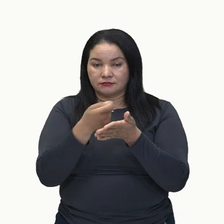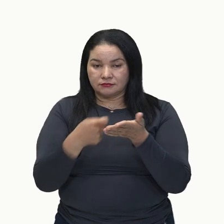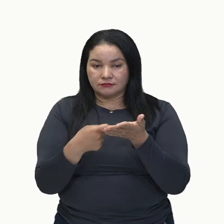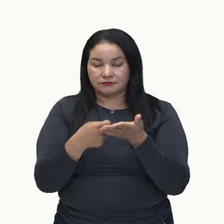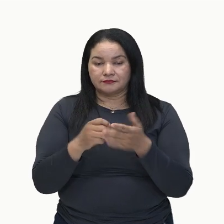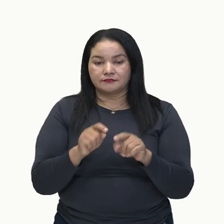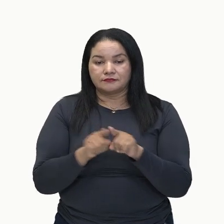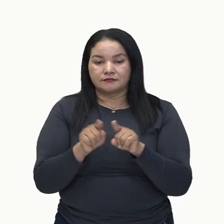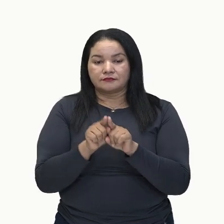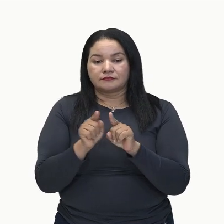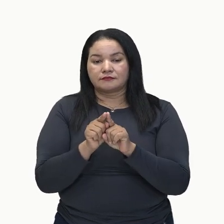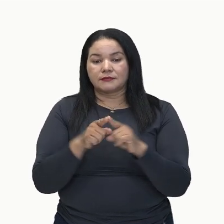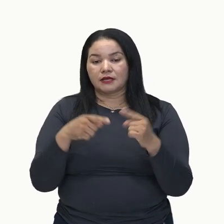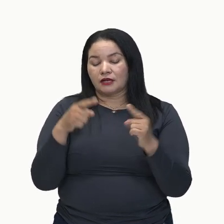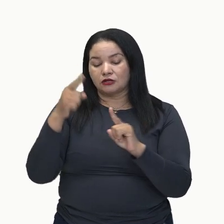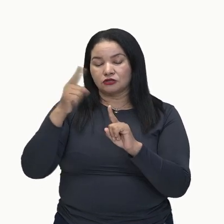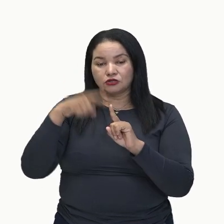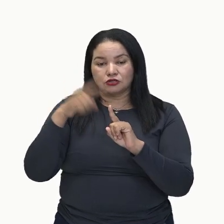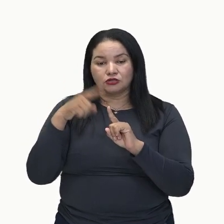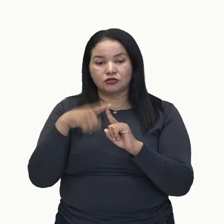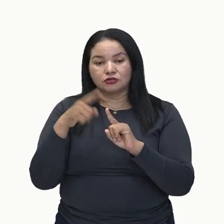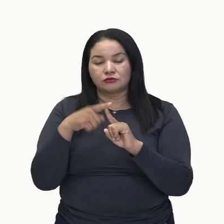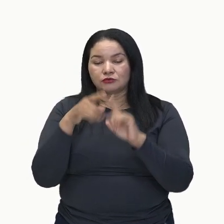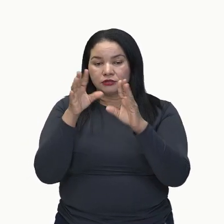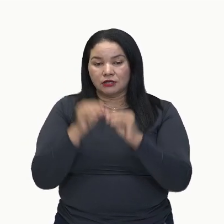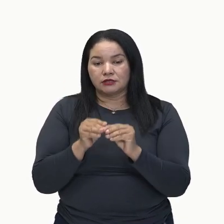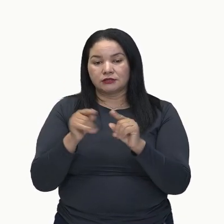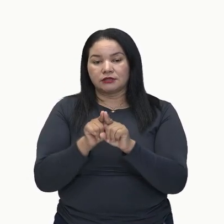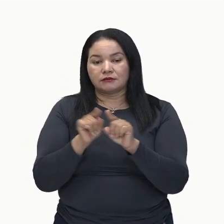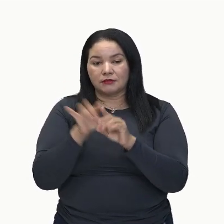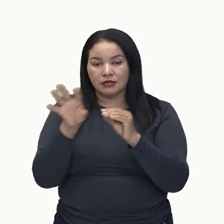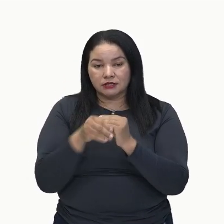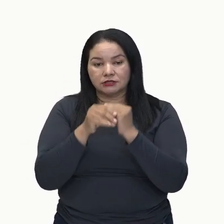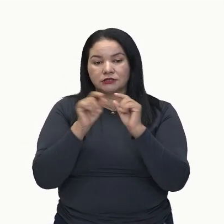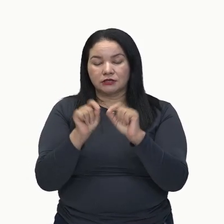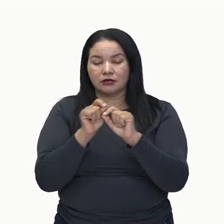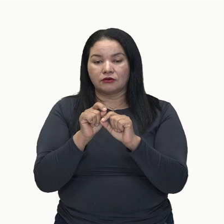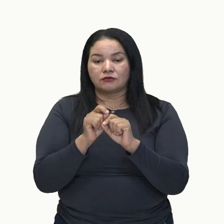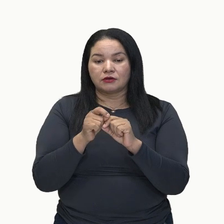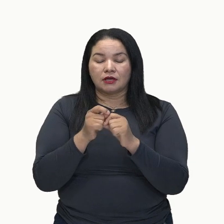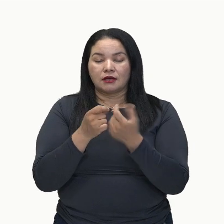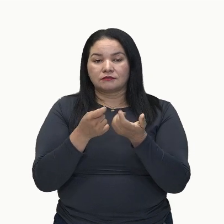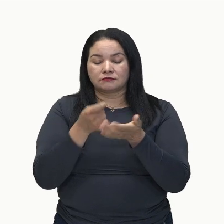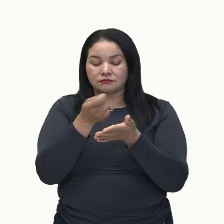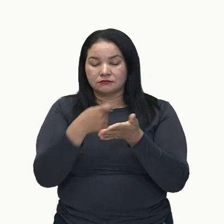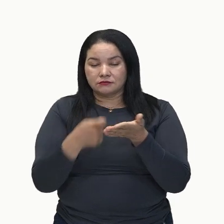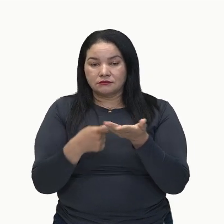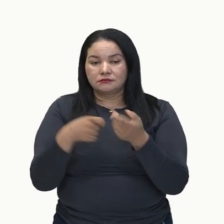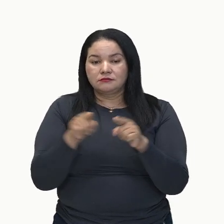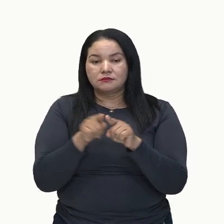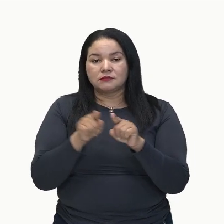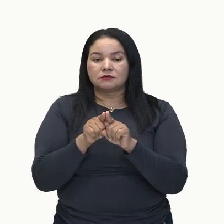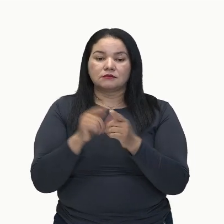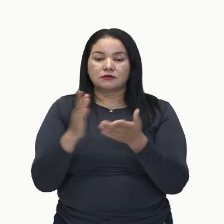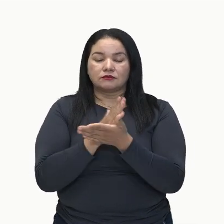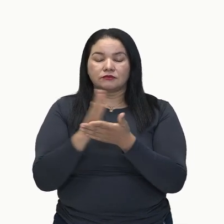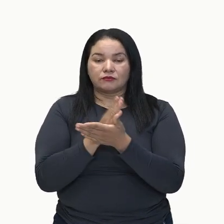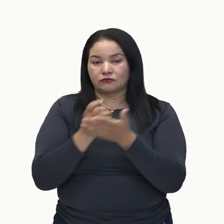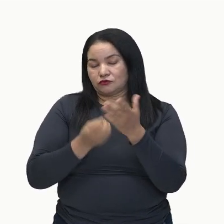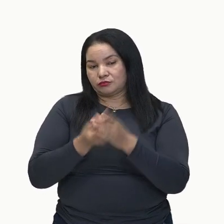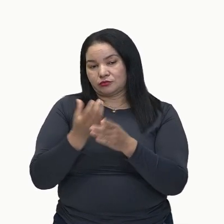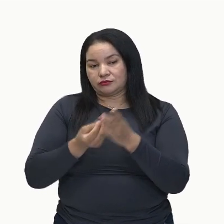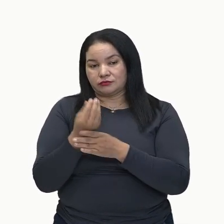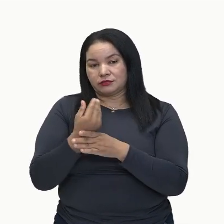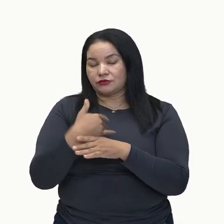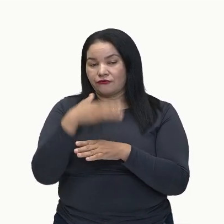que será produzido, que é a descritiva opinativa, e acrescentar tais apontamentos junto aos resumos já produzidos. São mais passos aí que a